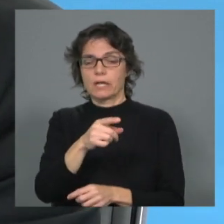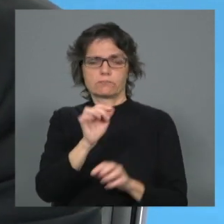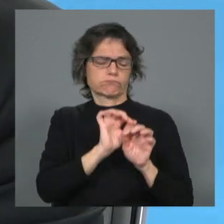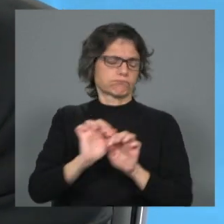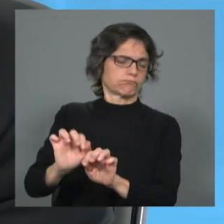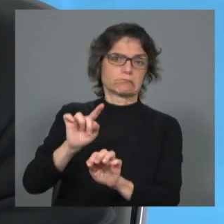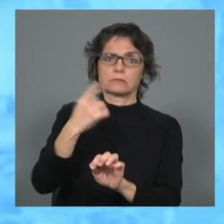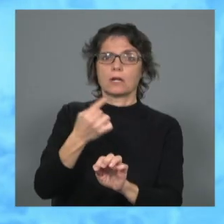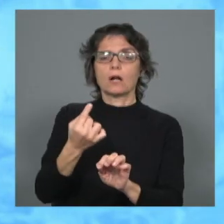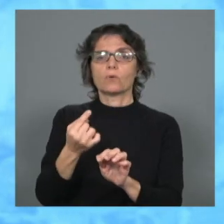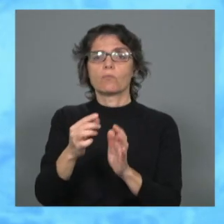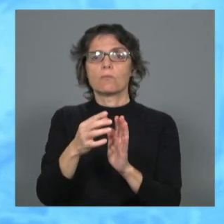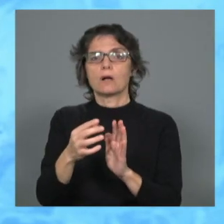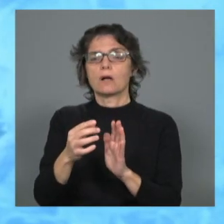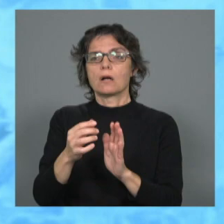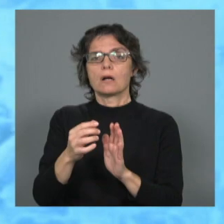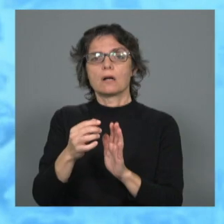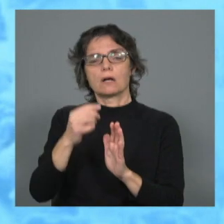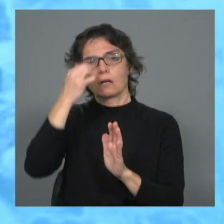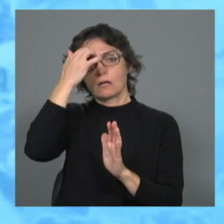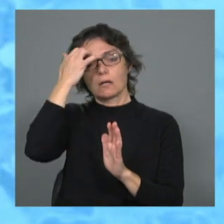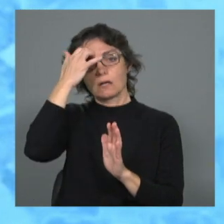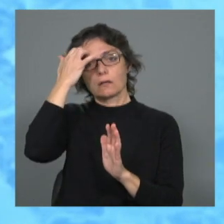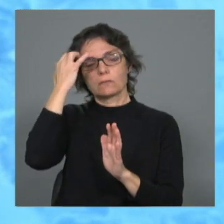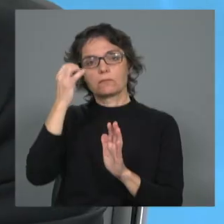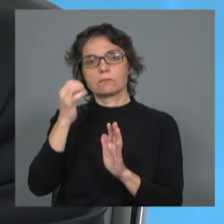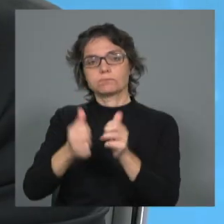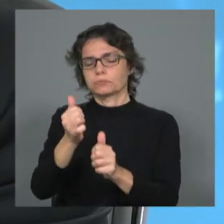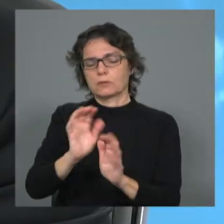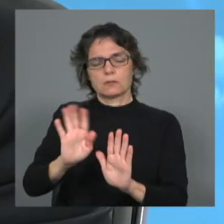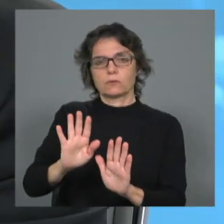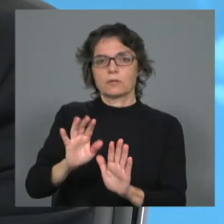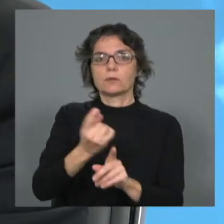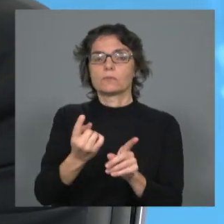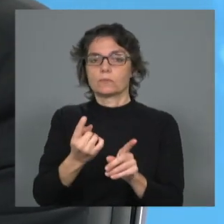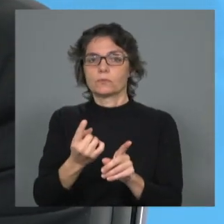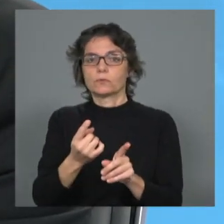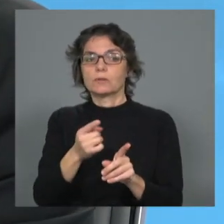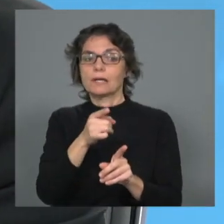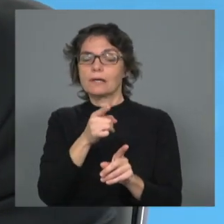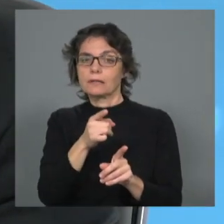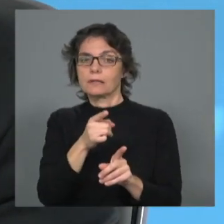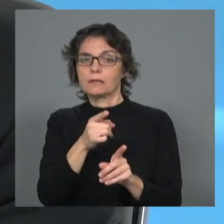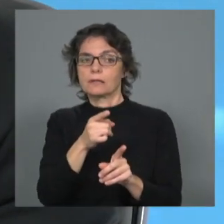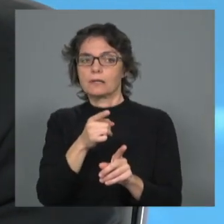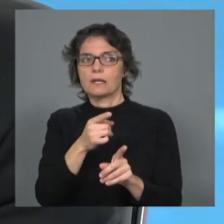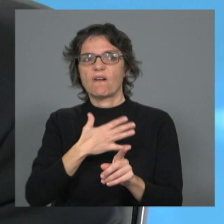determinadas provas, porque, digamos, deu lugar à pessoa e não tanto à atleta, não é?